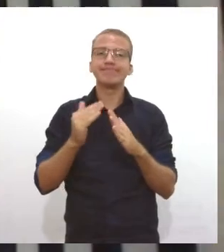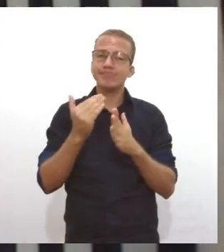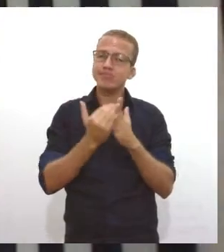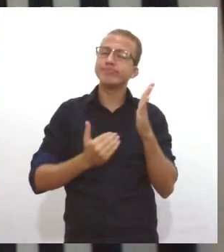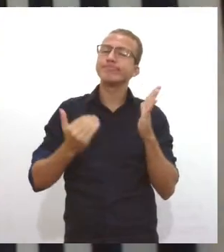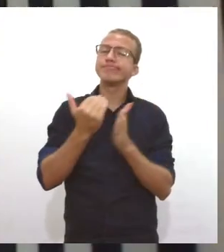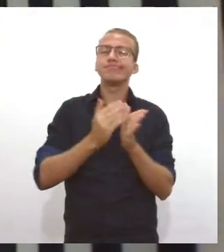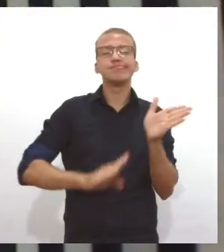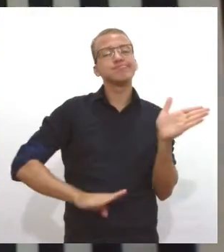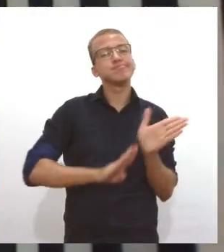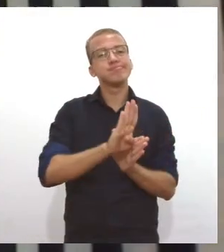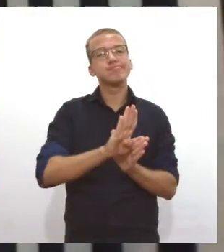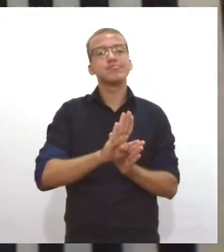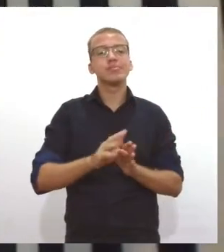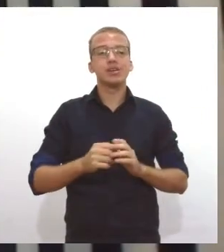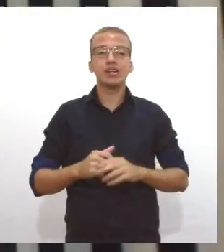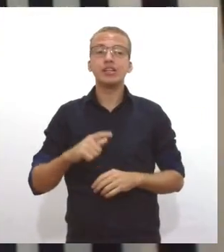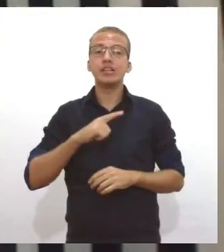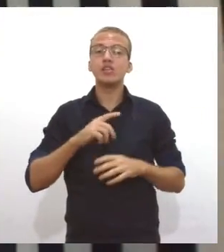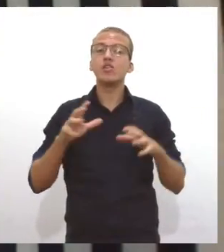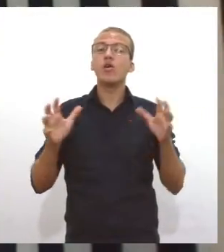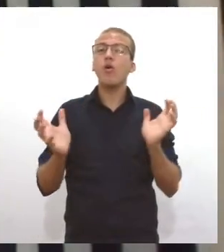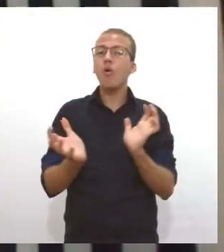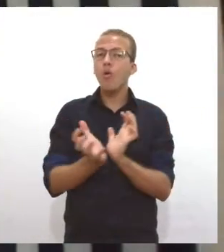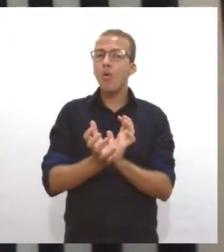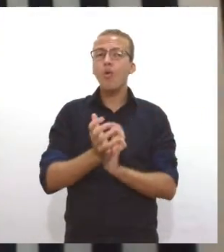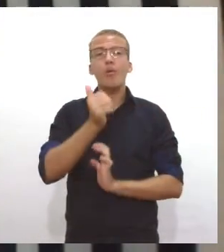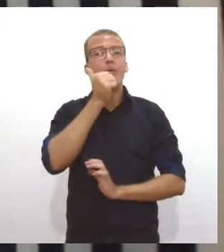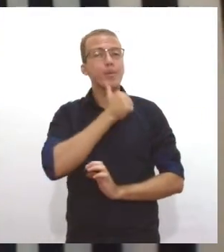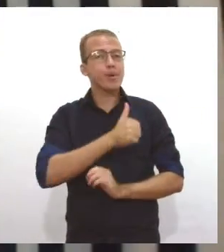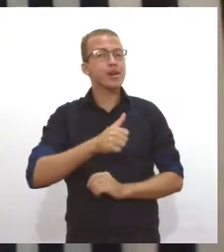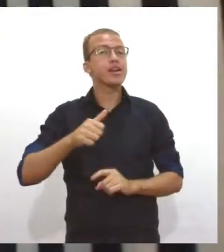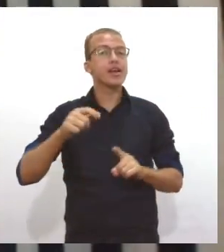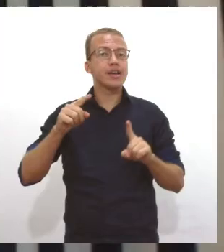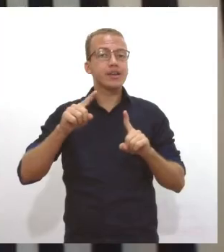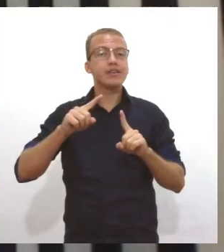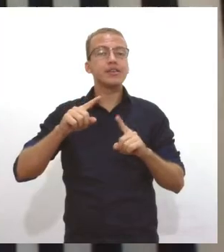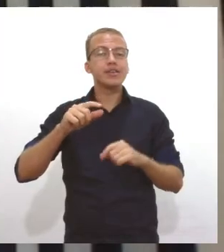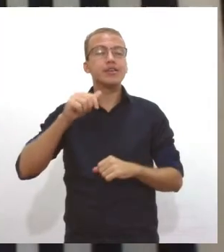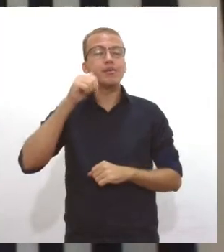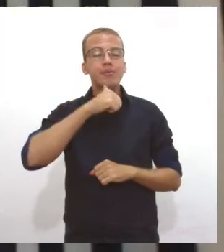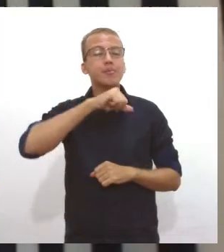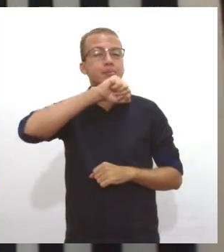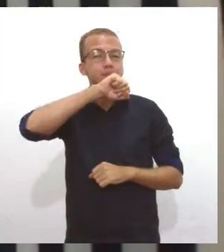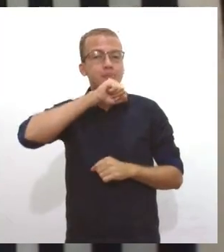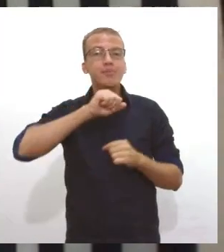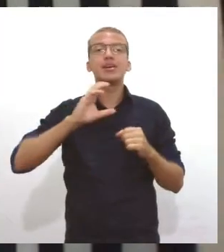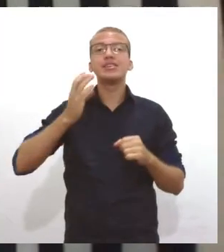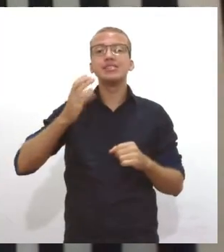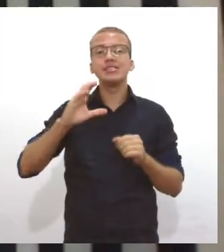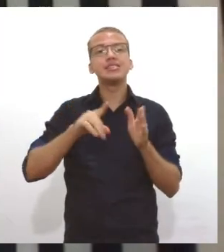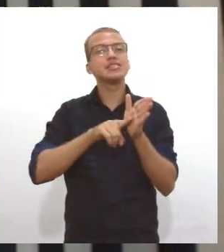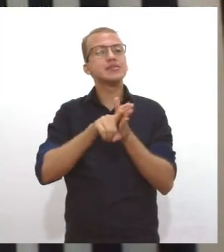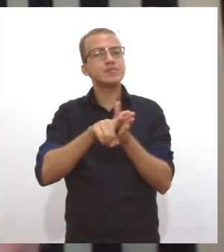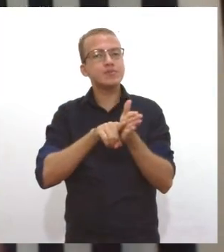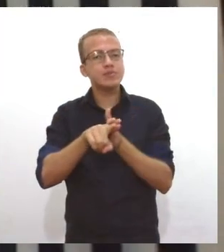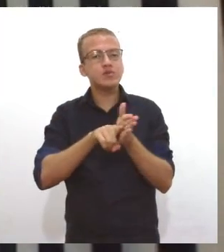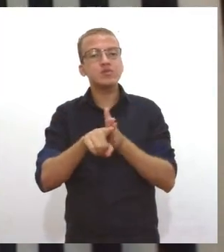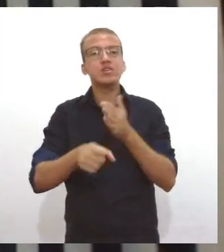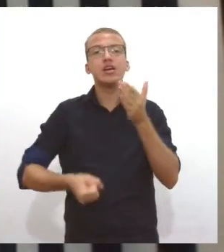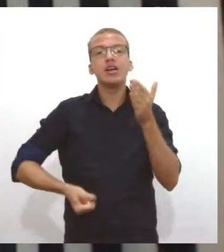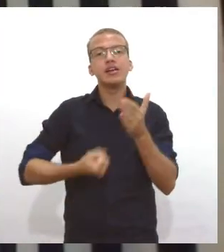sei se vou E aí mas teve um grupo de mulheres mães cientistas pesquisadores que elas criaram um